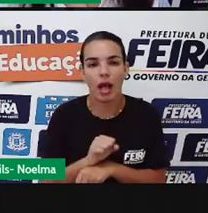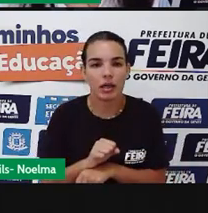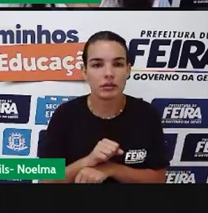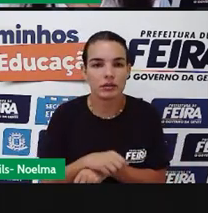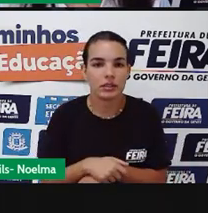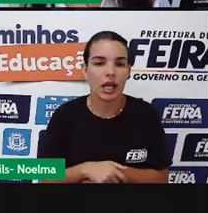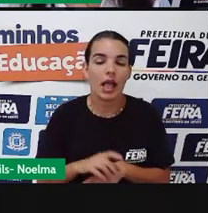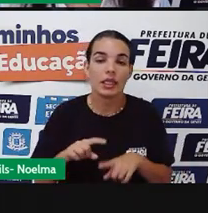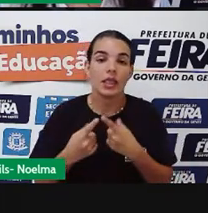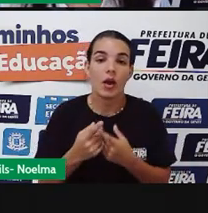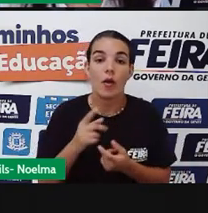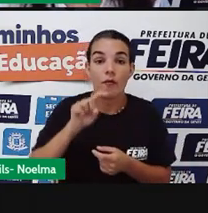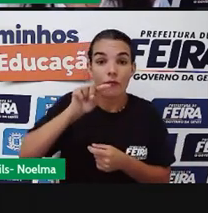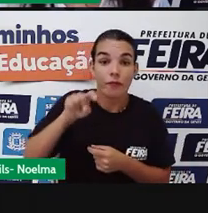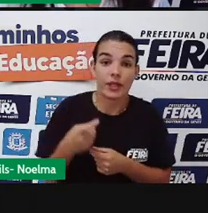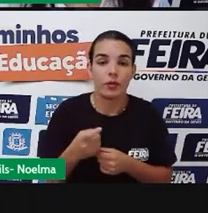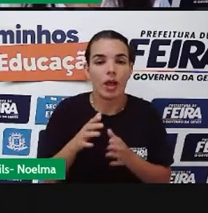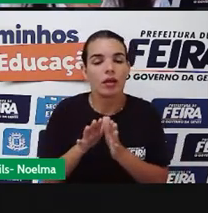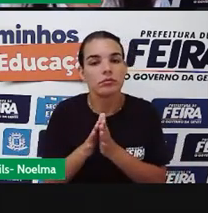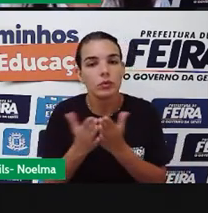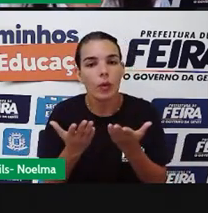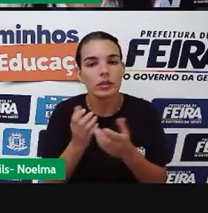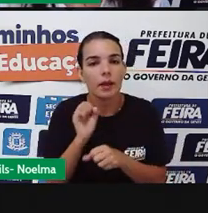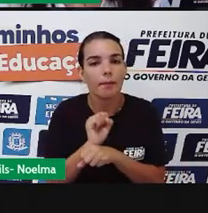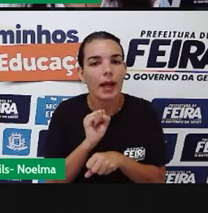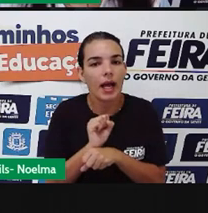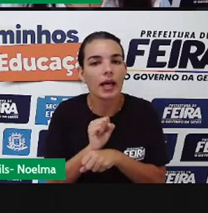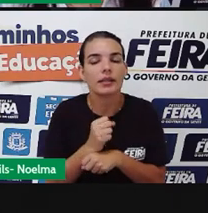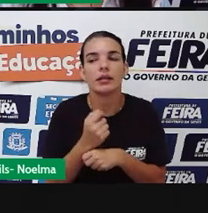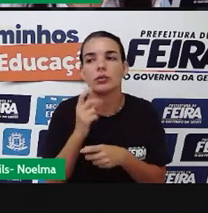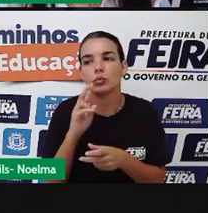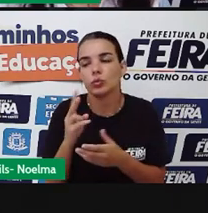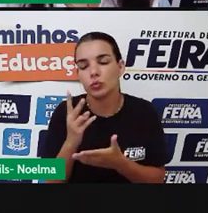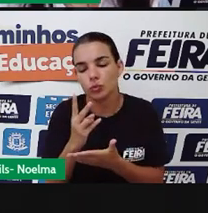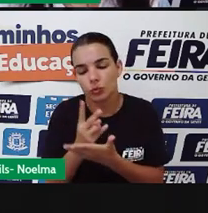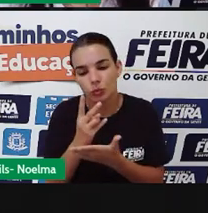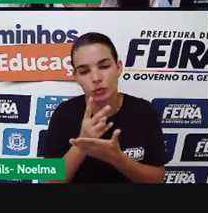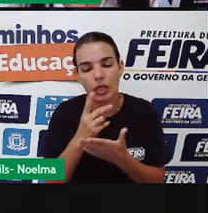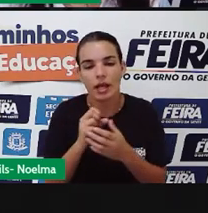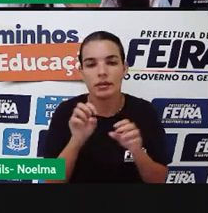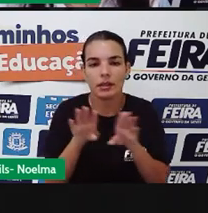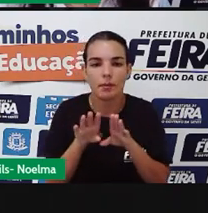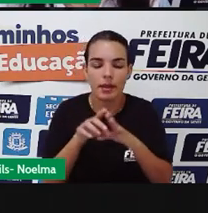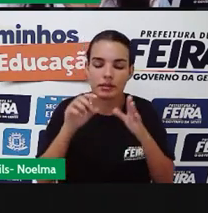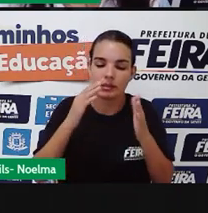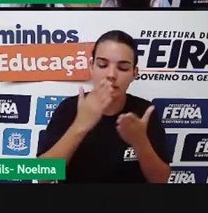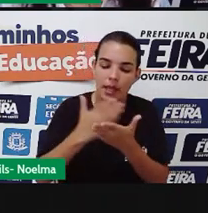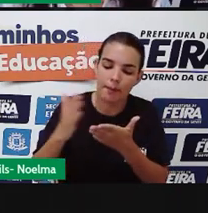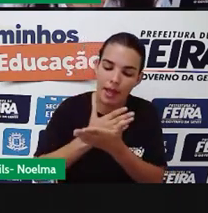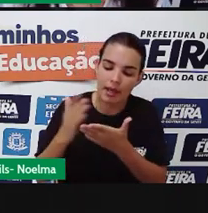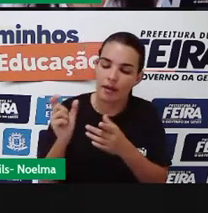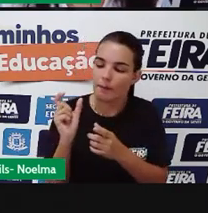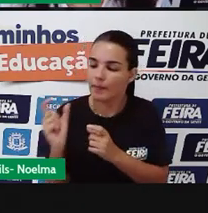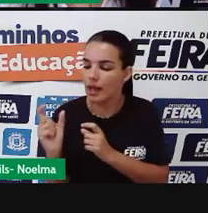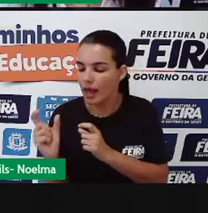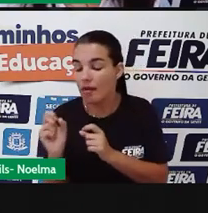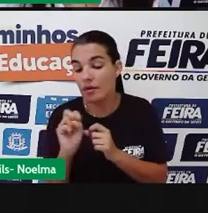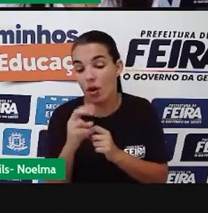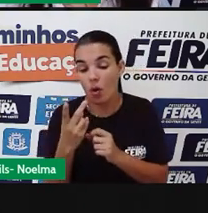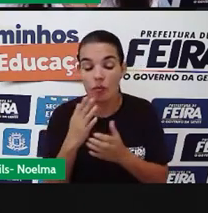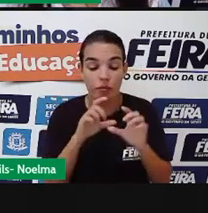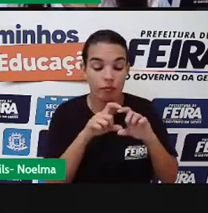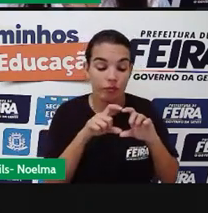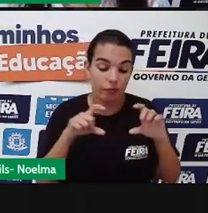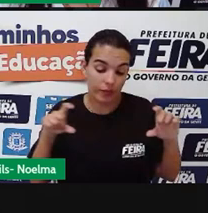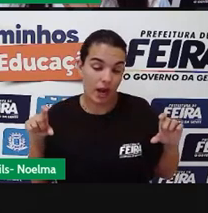vírgula, usado quando se dá uma pequena pausa, separando palavras e frases, como por exemplo,